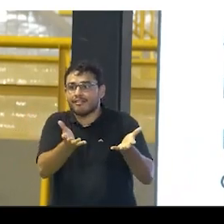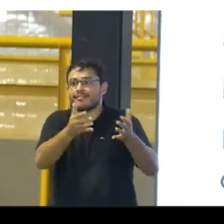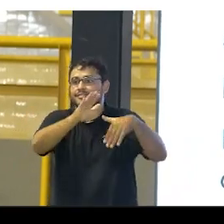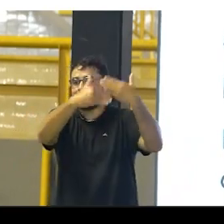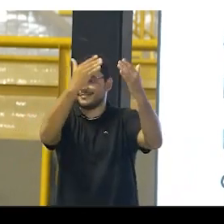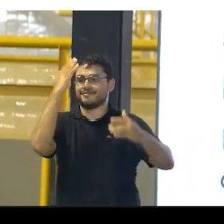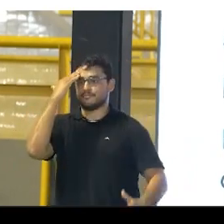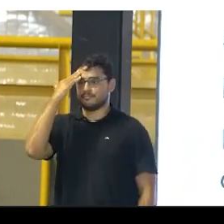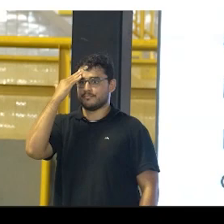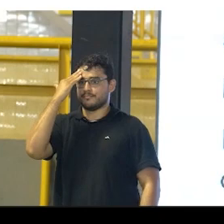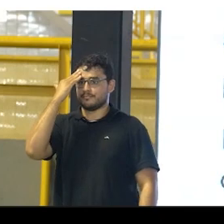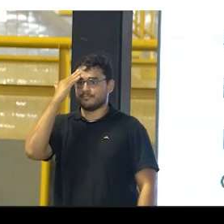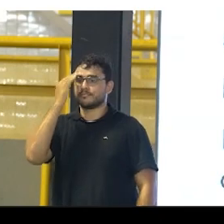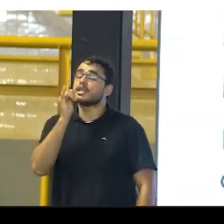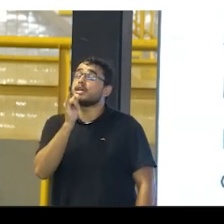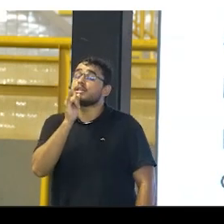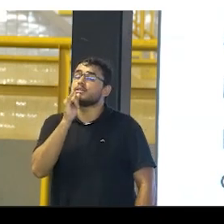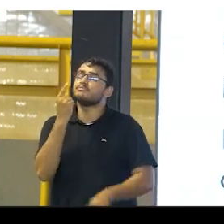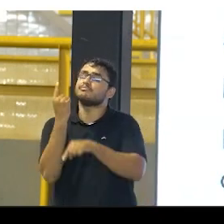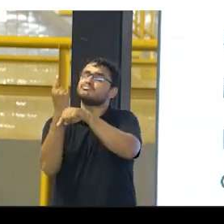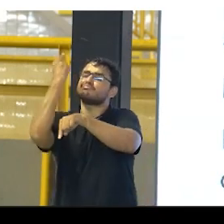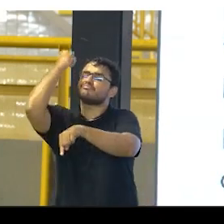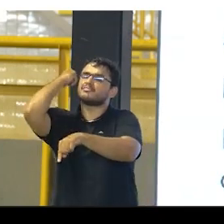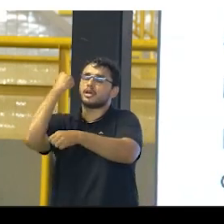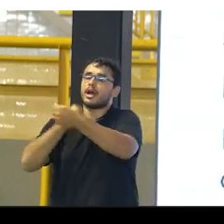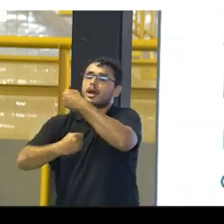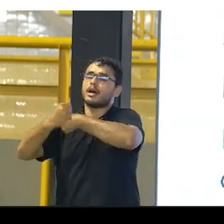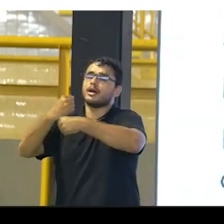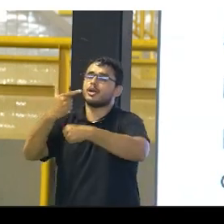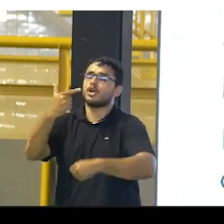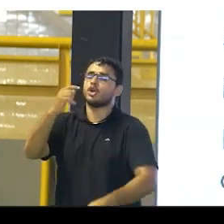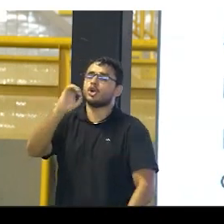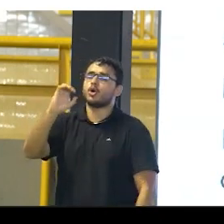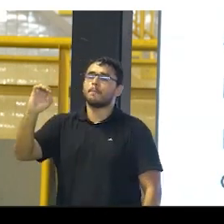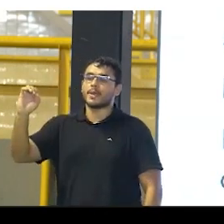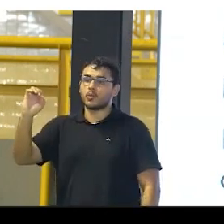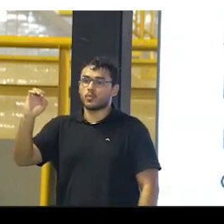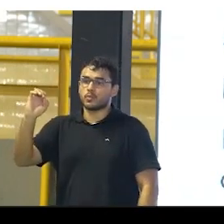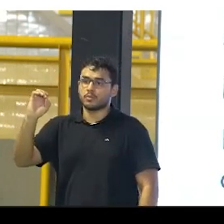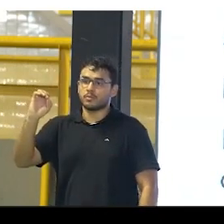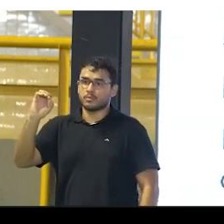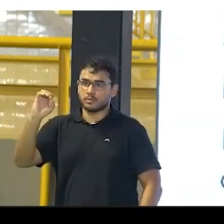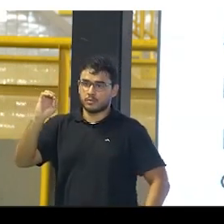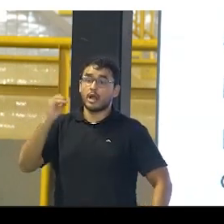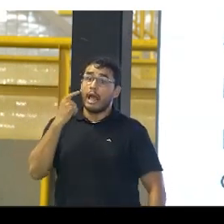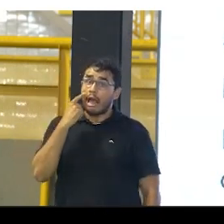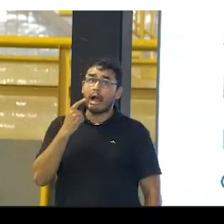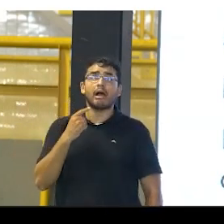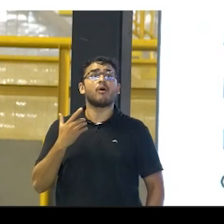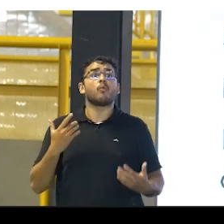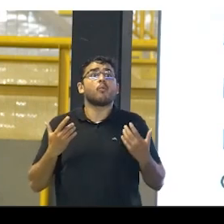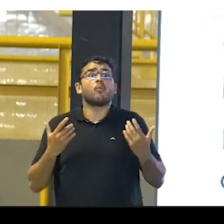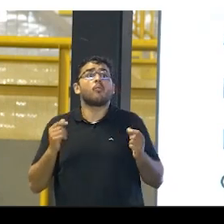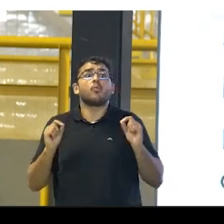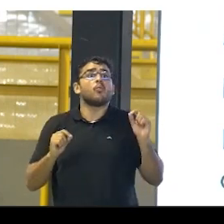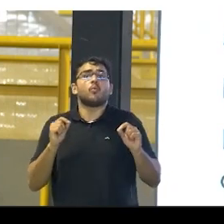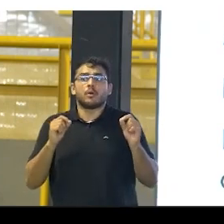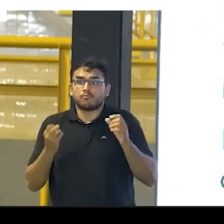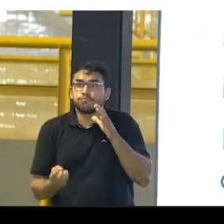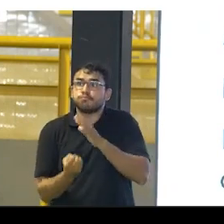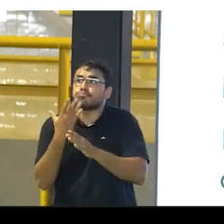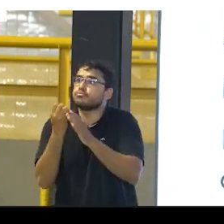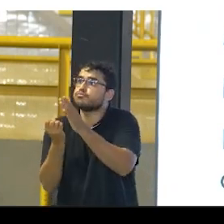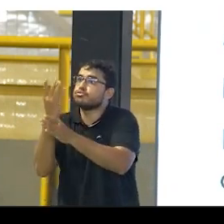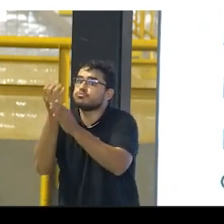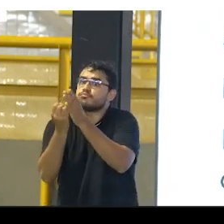residencial, como aconteceu em 2000. Professor, então, a participação do setor residencial no consumo total de energia cresceu de